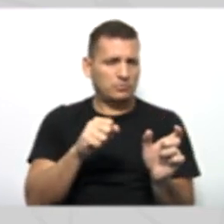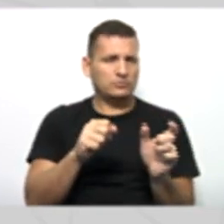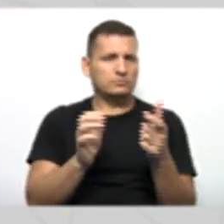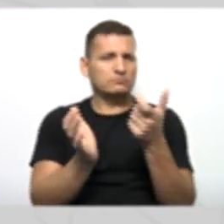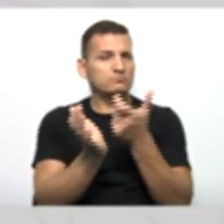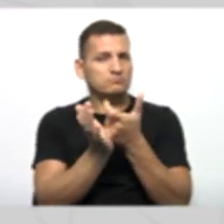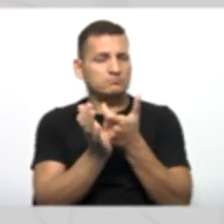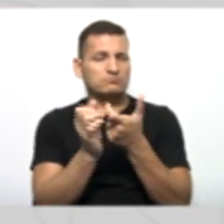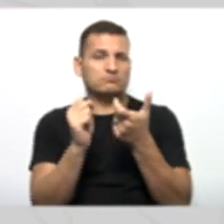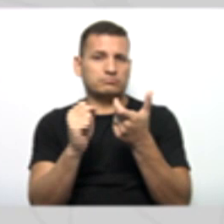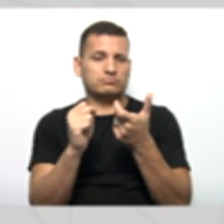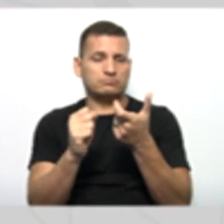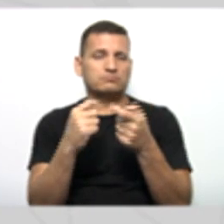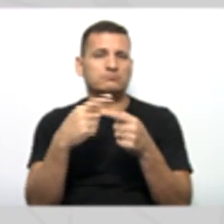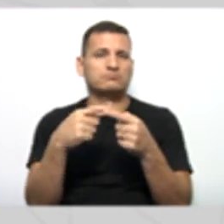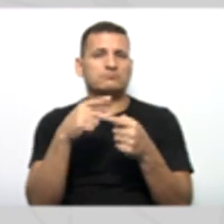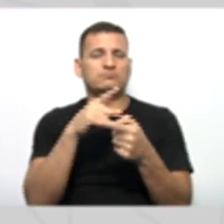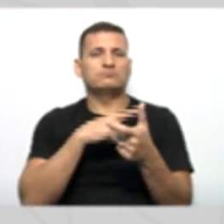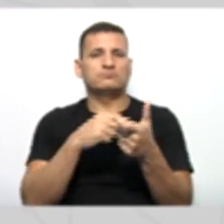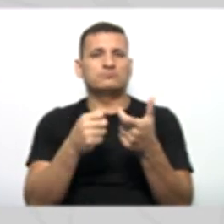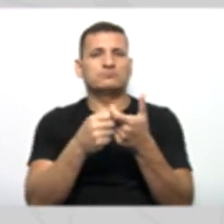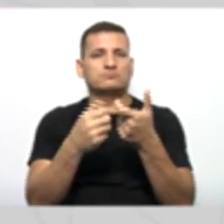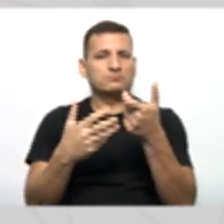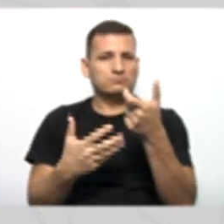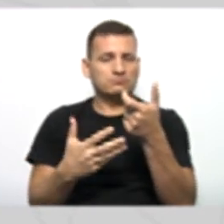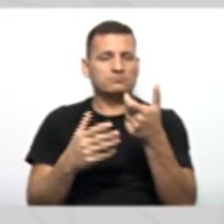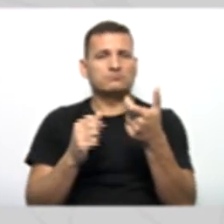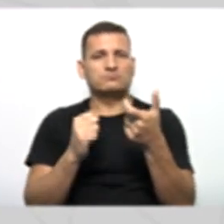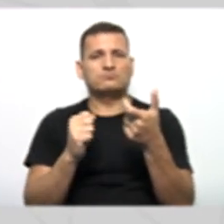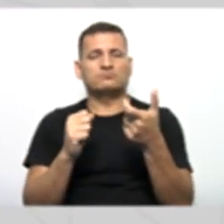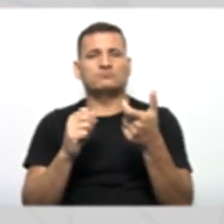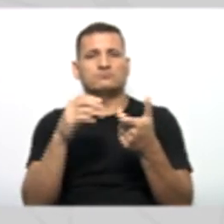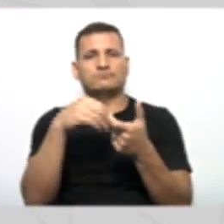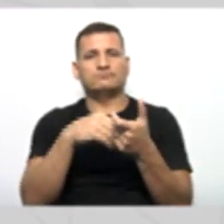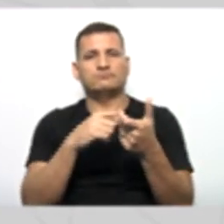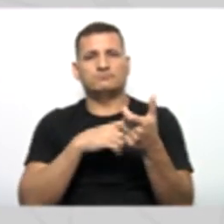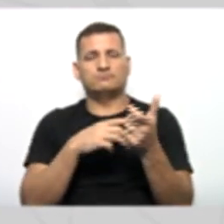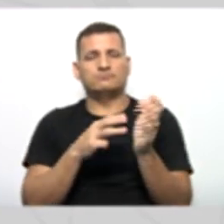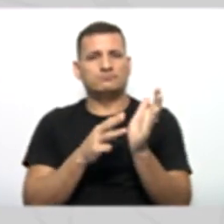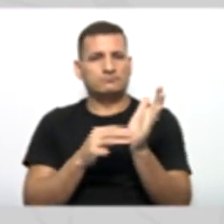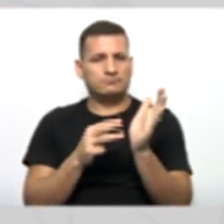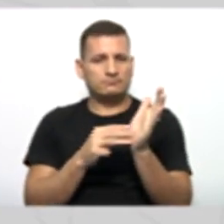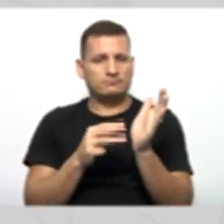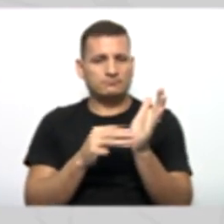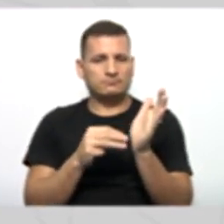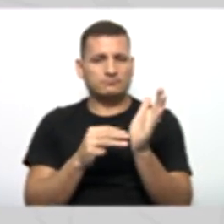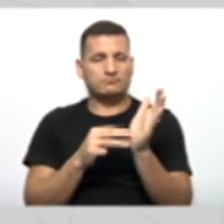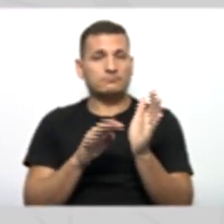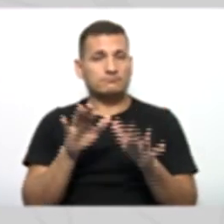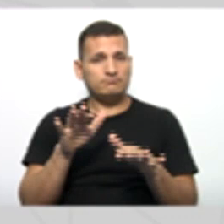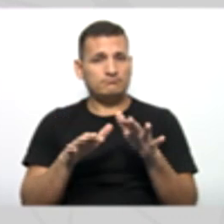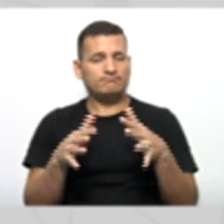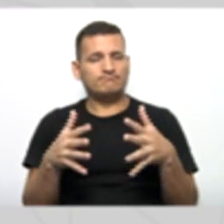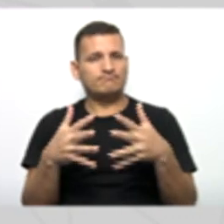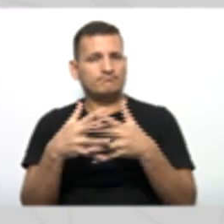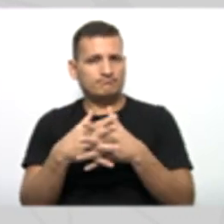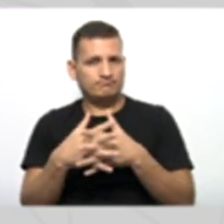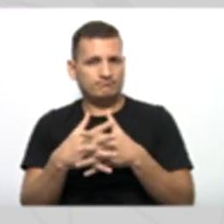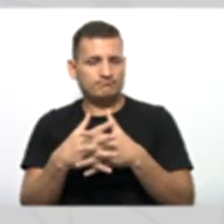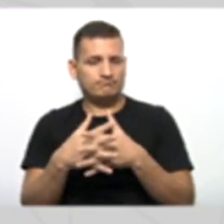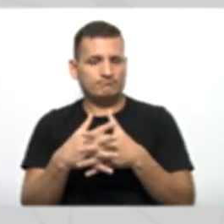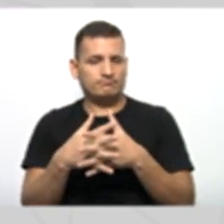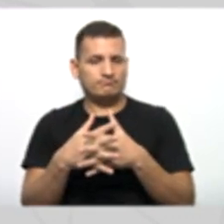gente. Por quê? Ele tem atributo, ele pode ter o seu método, certo? E isso pode confundir. Mas assim,